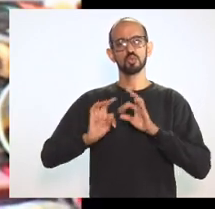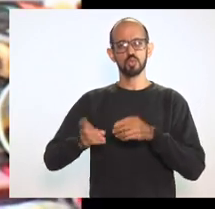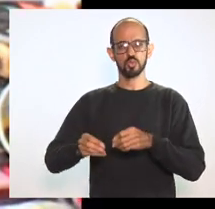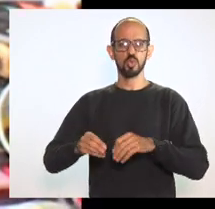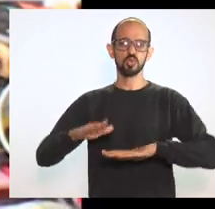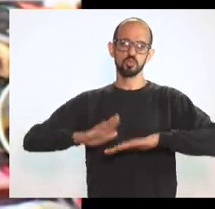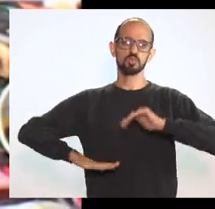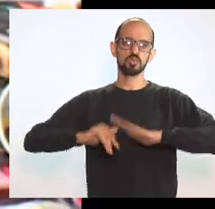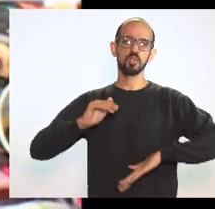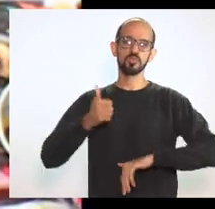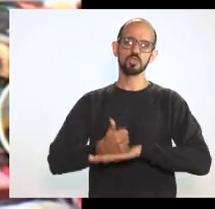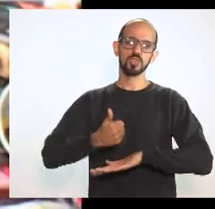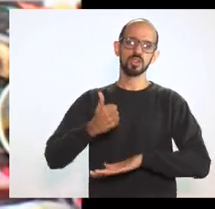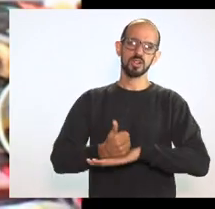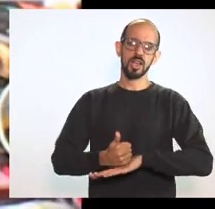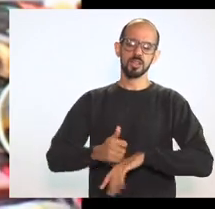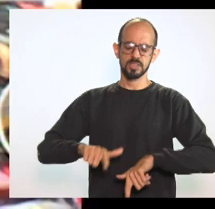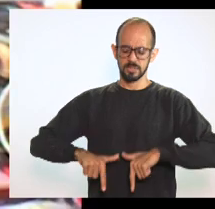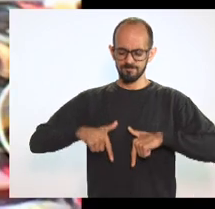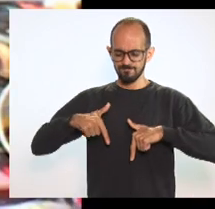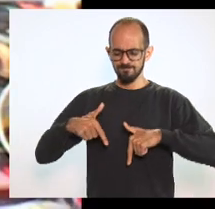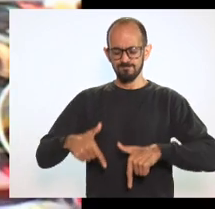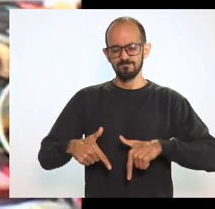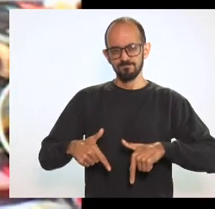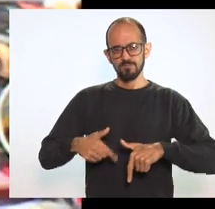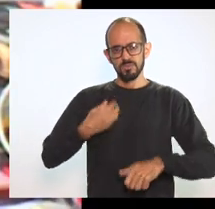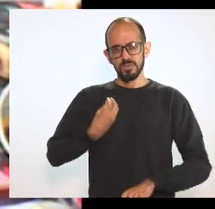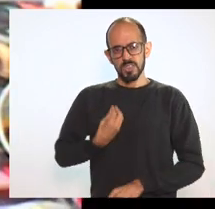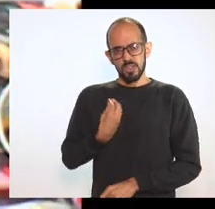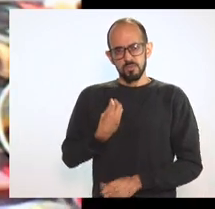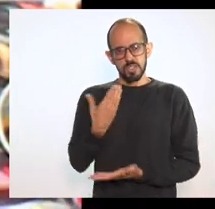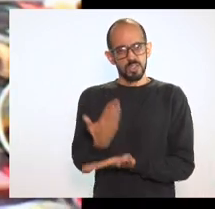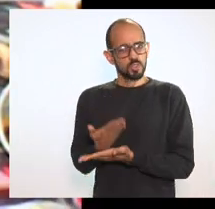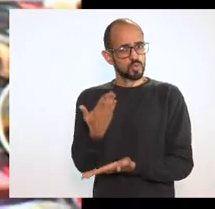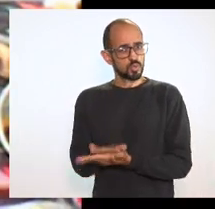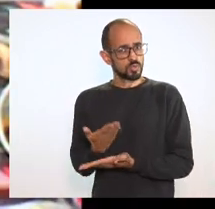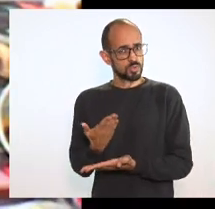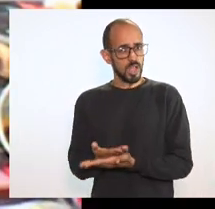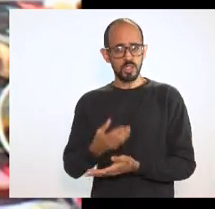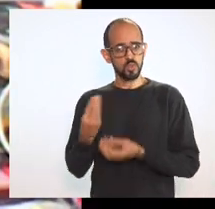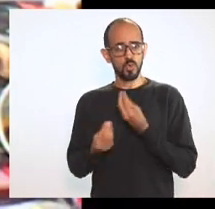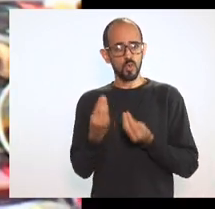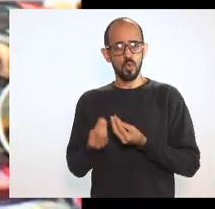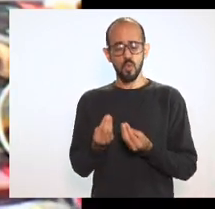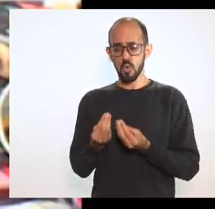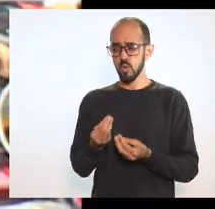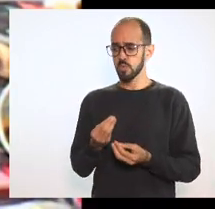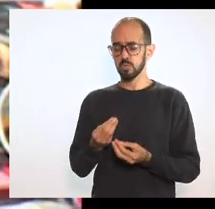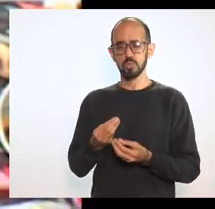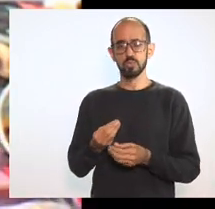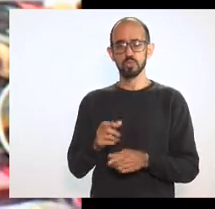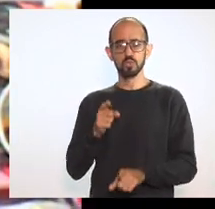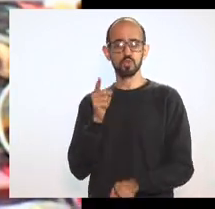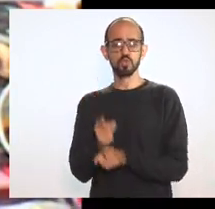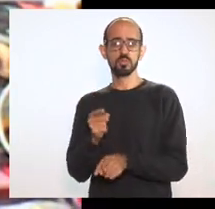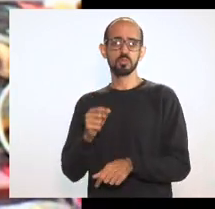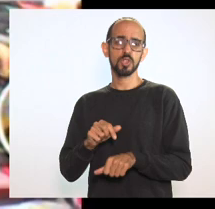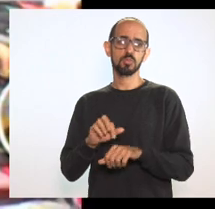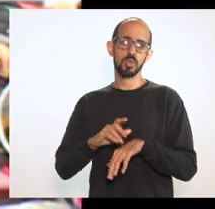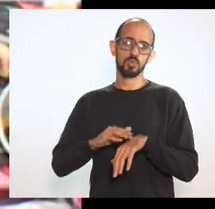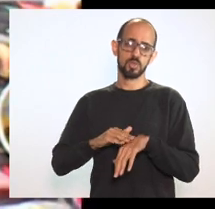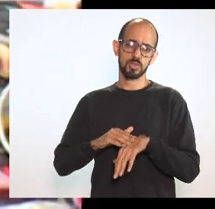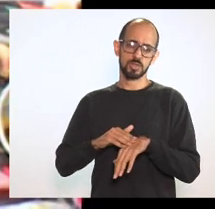infectologistas, pessoas que dedicam as suas vidas a estudar como se dissemina uma doença? Hoje a gente discutiu